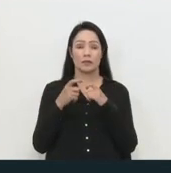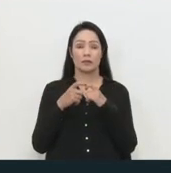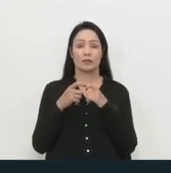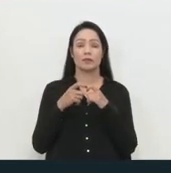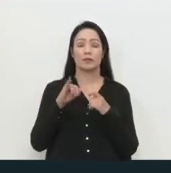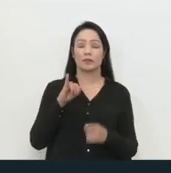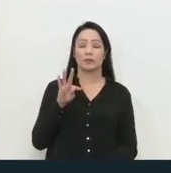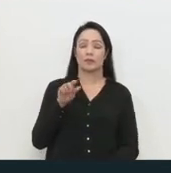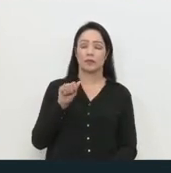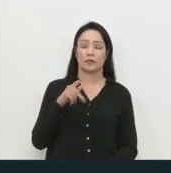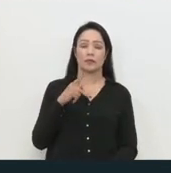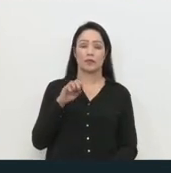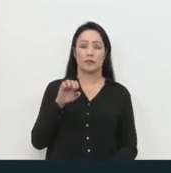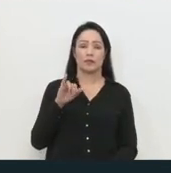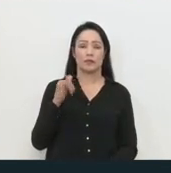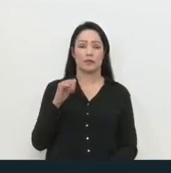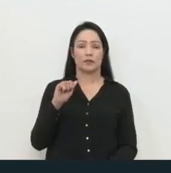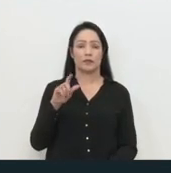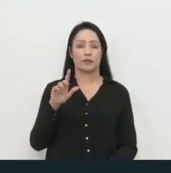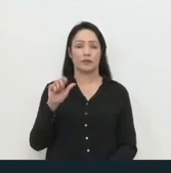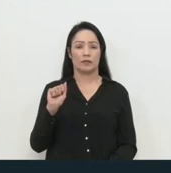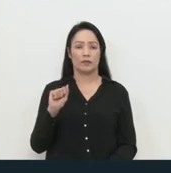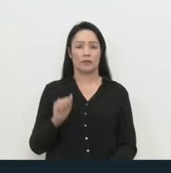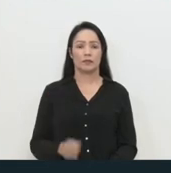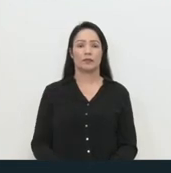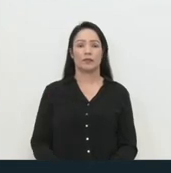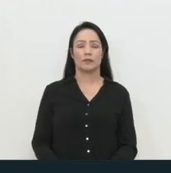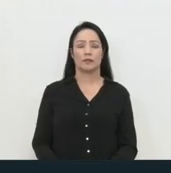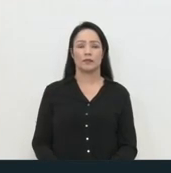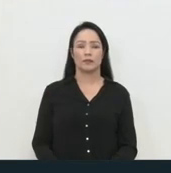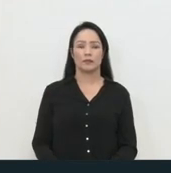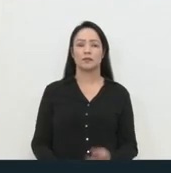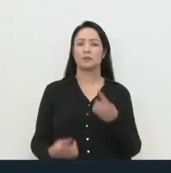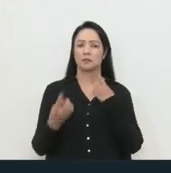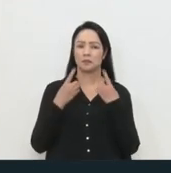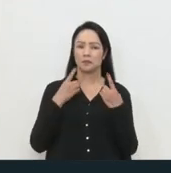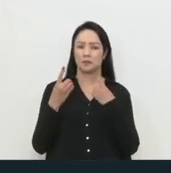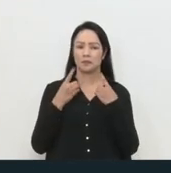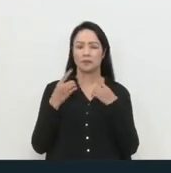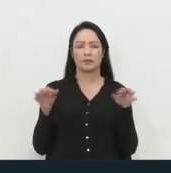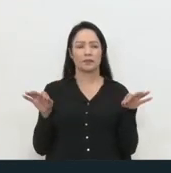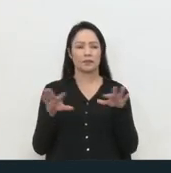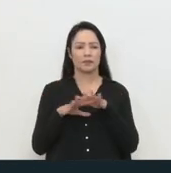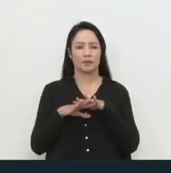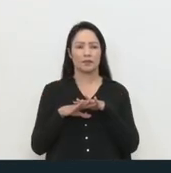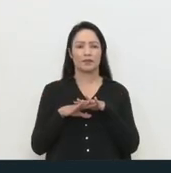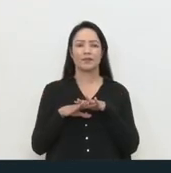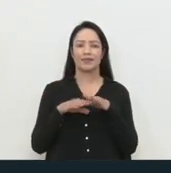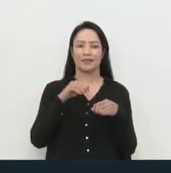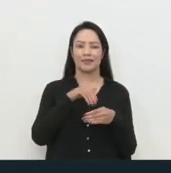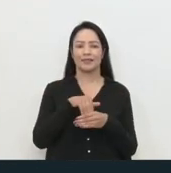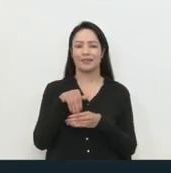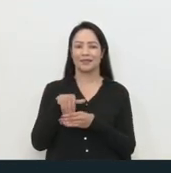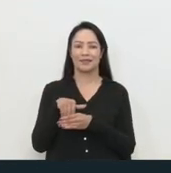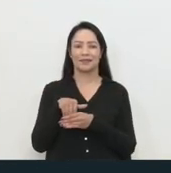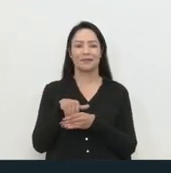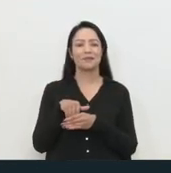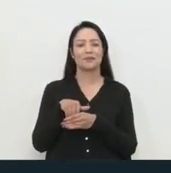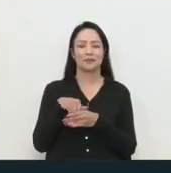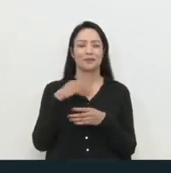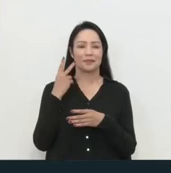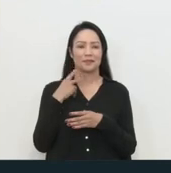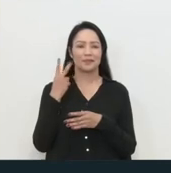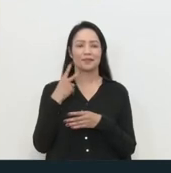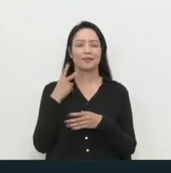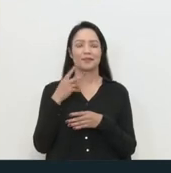itapegica autor Vereador Leão Dourado em discussão encerrada a discussão em votação os vereadores